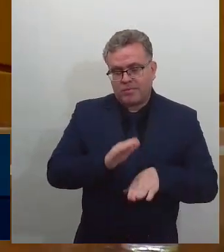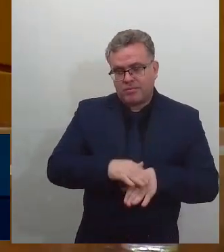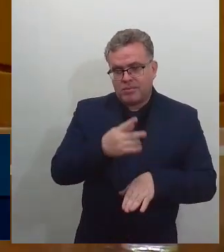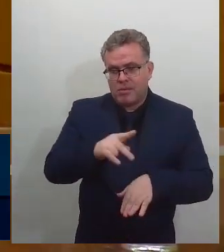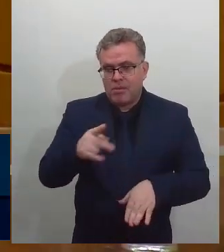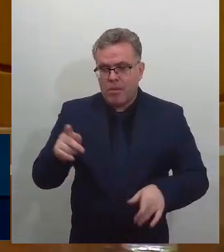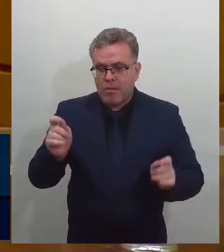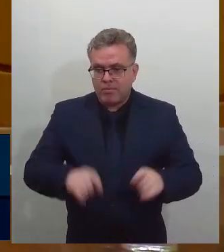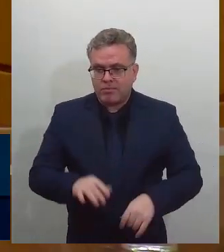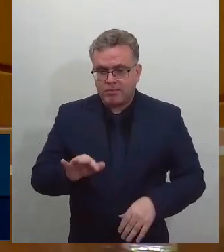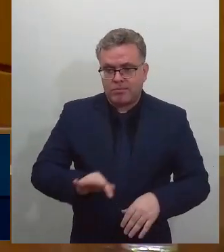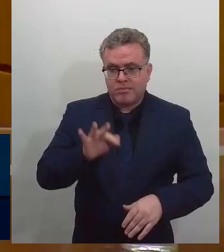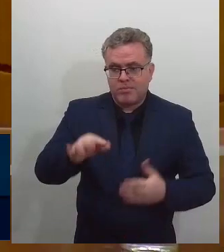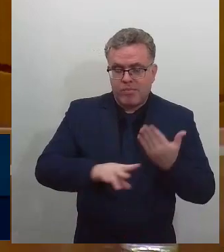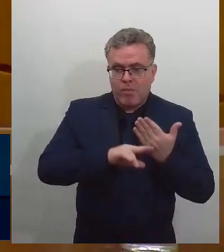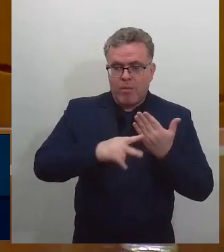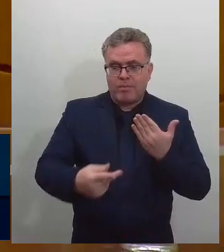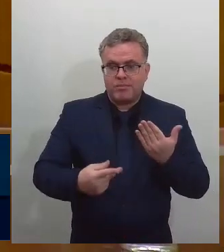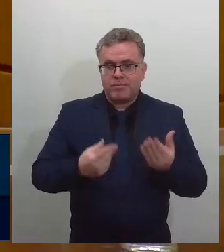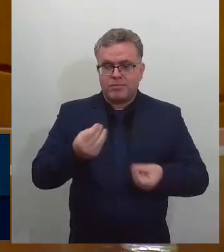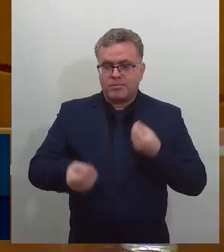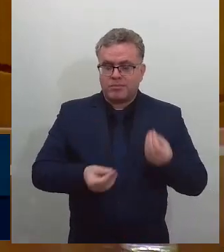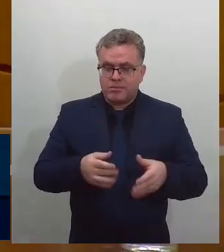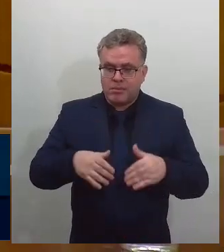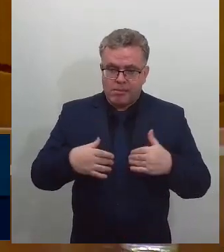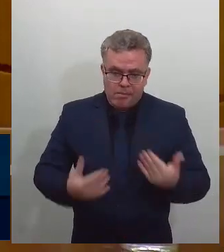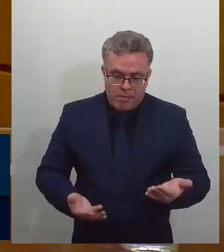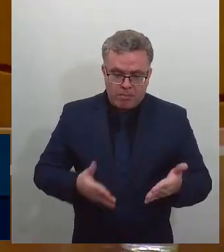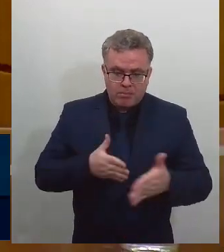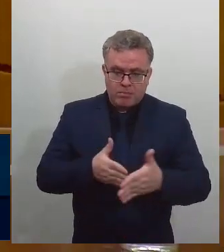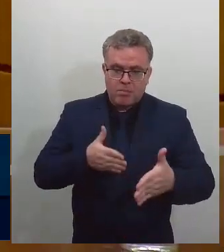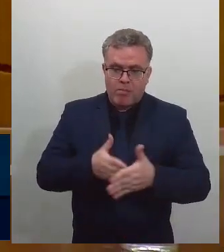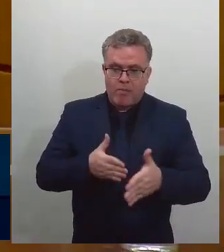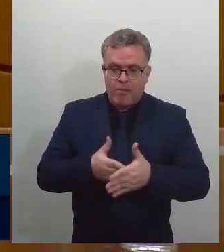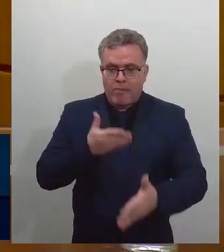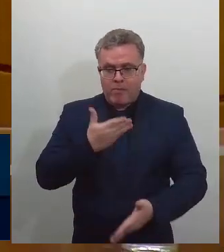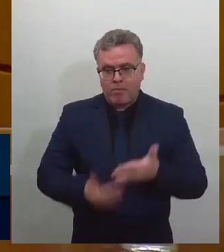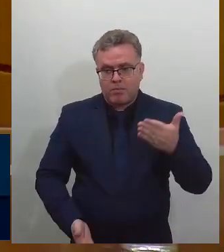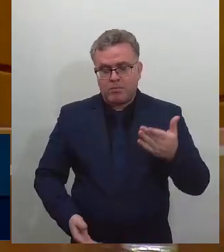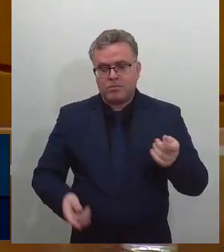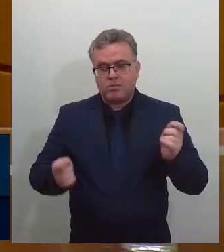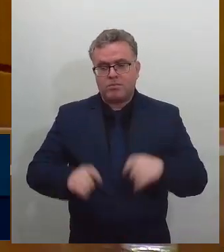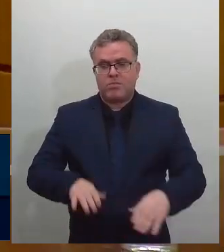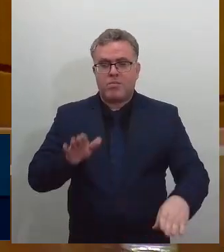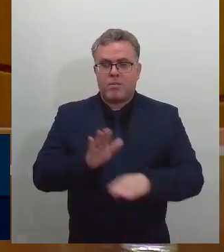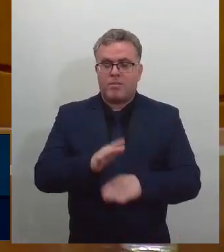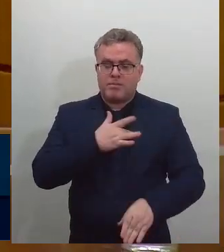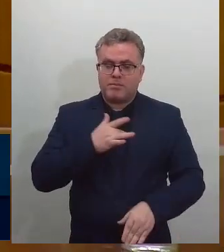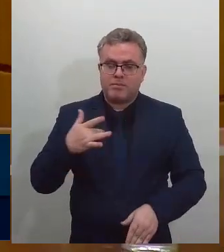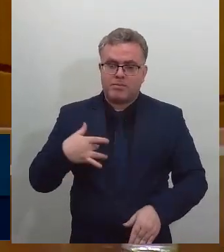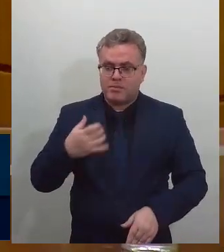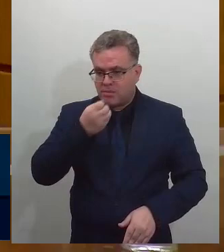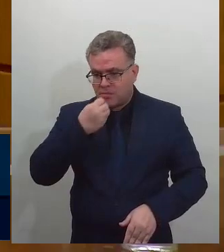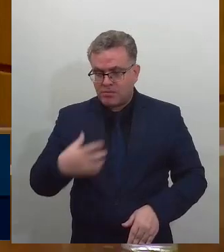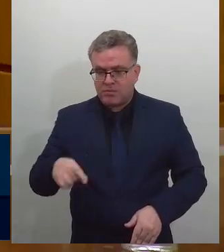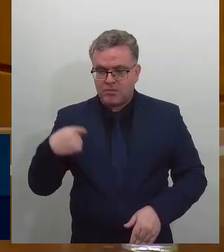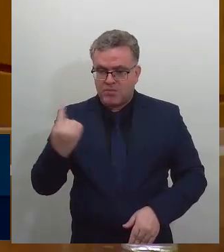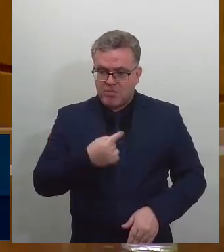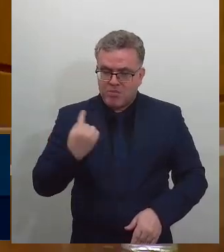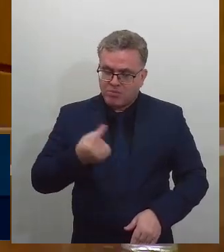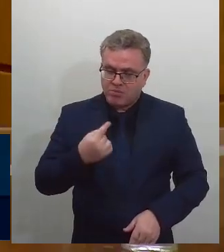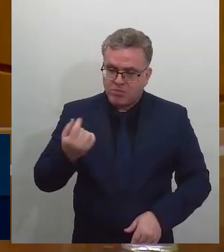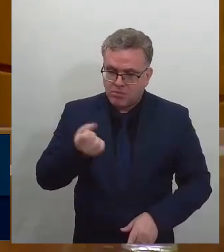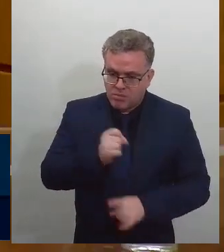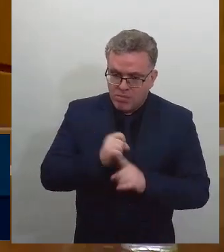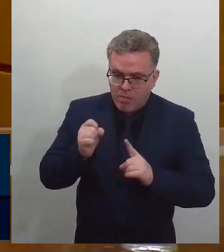coletivo, ajudando a criar uma barreira de proteção que beneficia a saúde e o bem-estar de toda a sociedade. A decisão